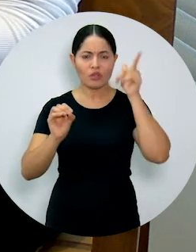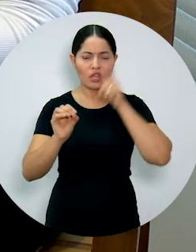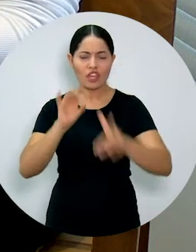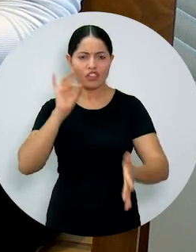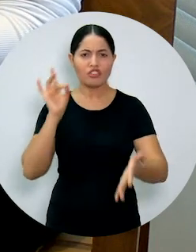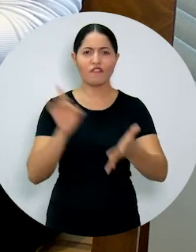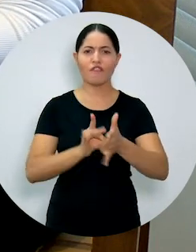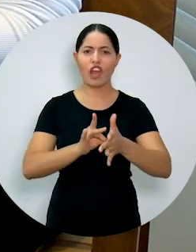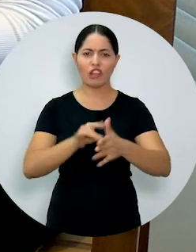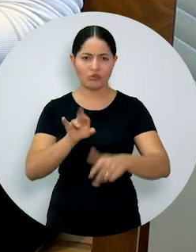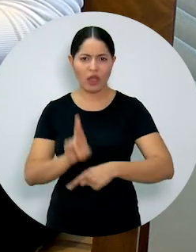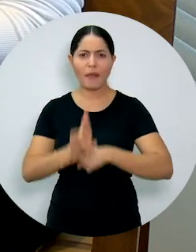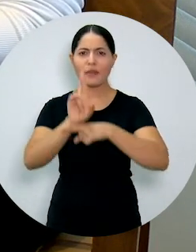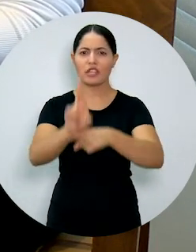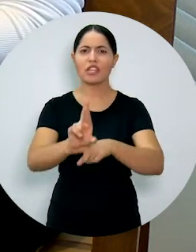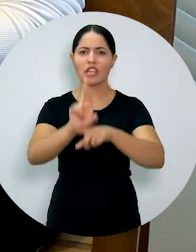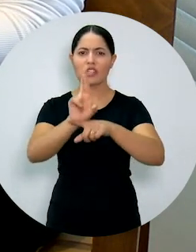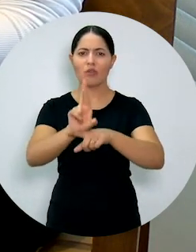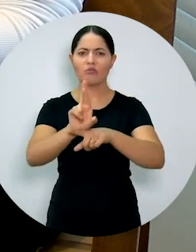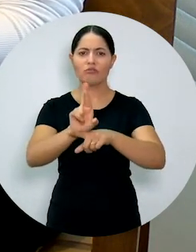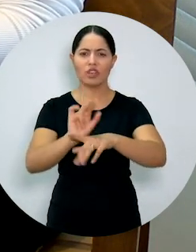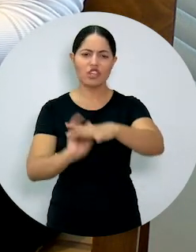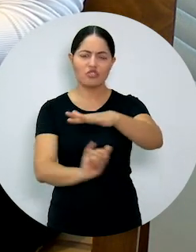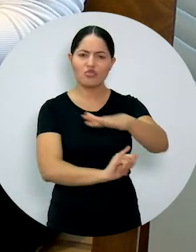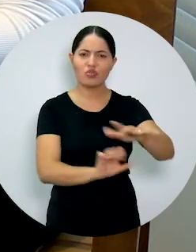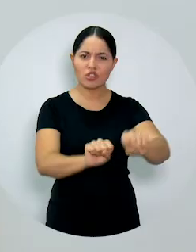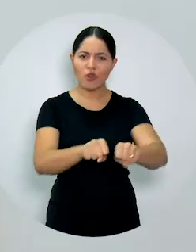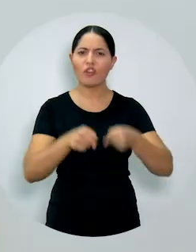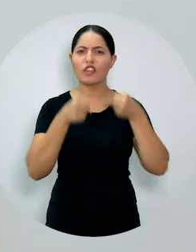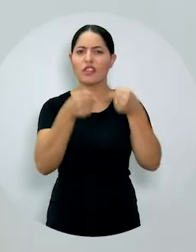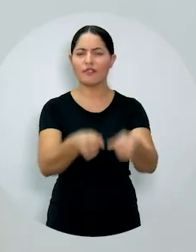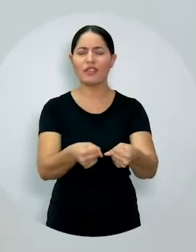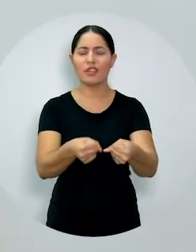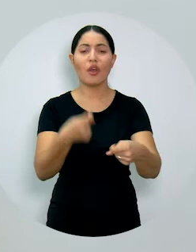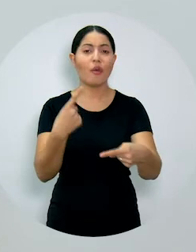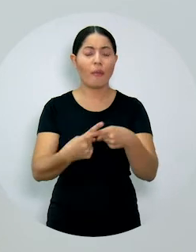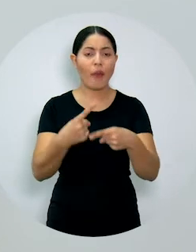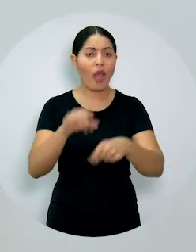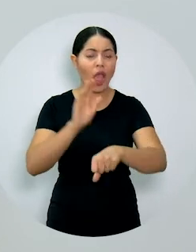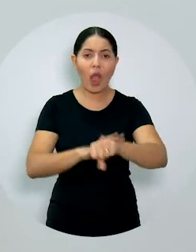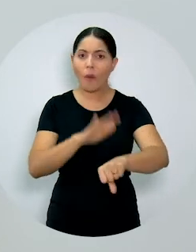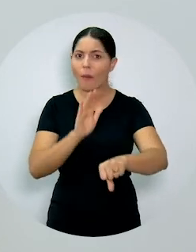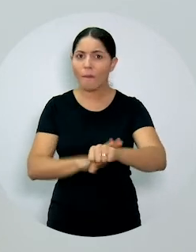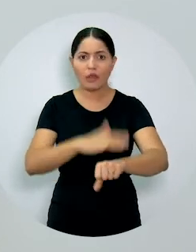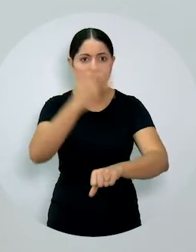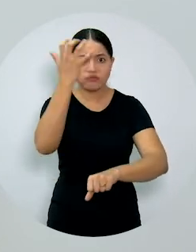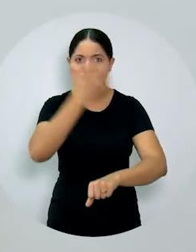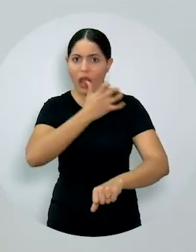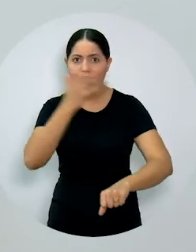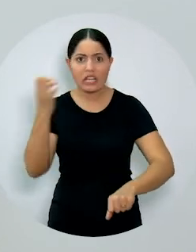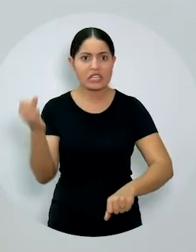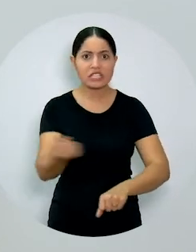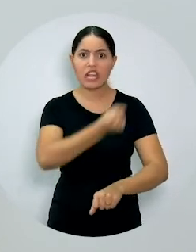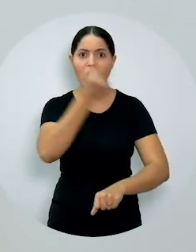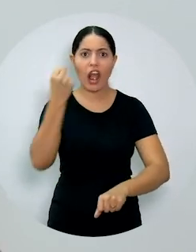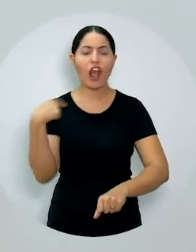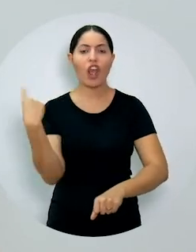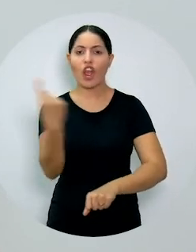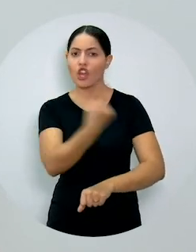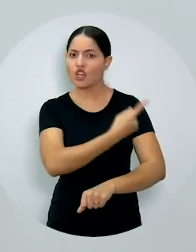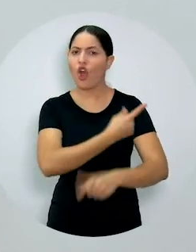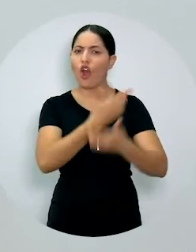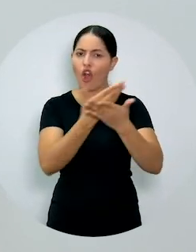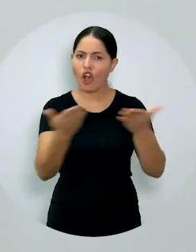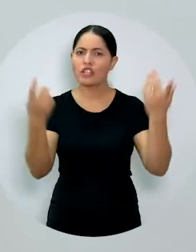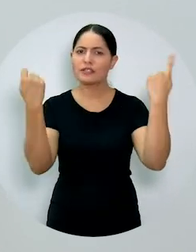de representação e de defesa das instituições. É um momento muito grave, muito sério que nós estamos vivendo. Temos